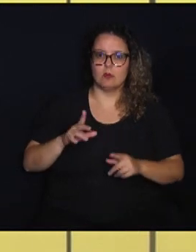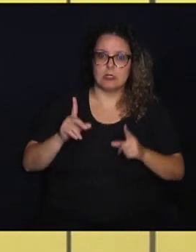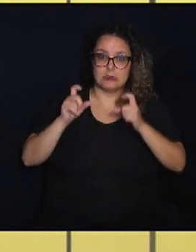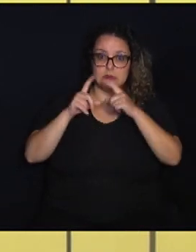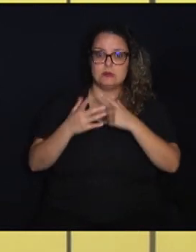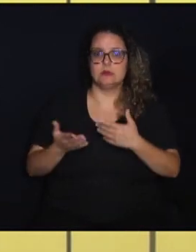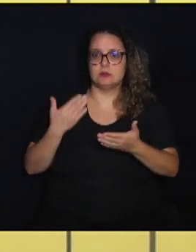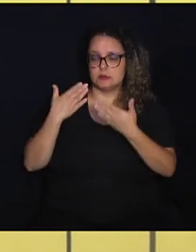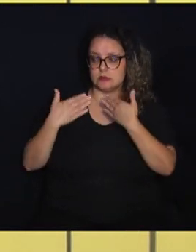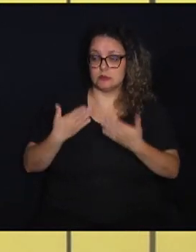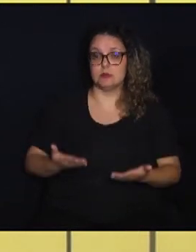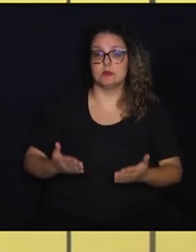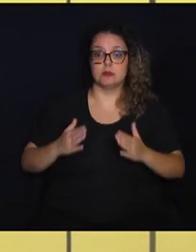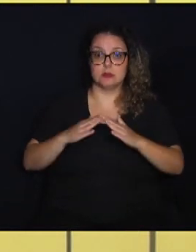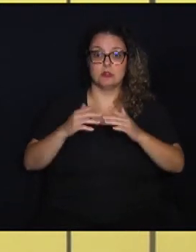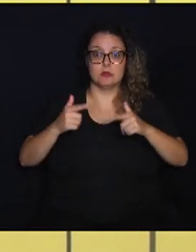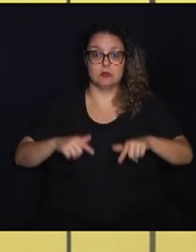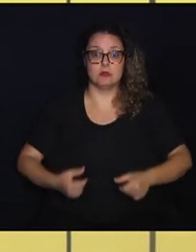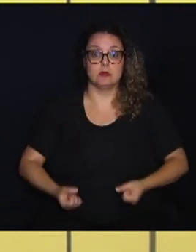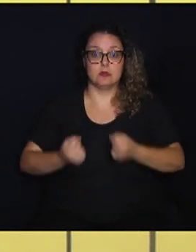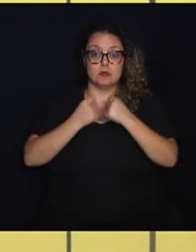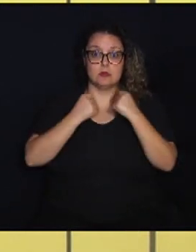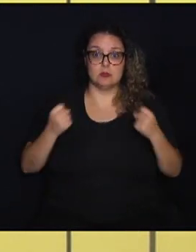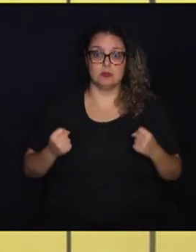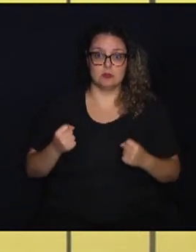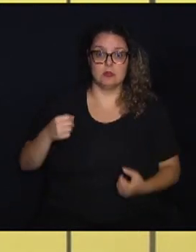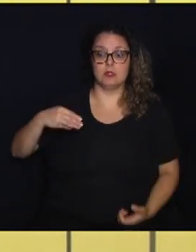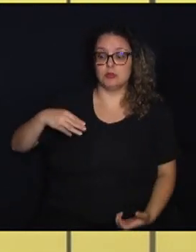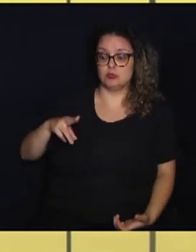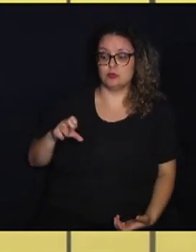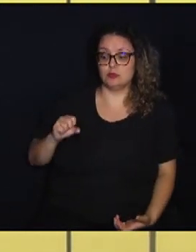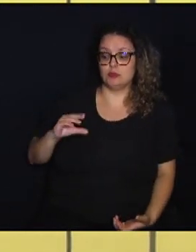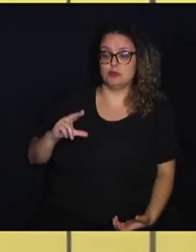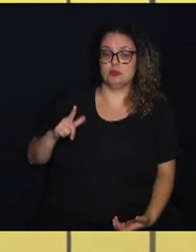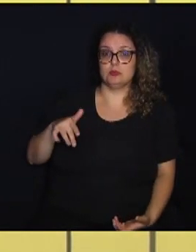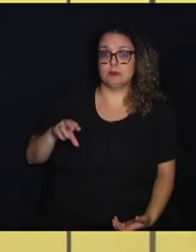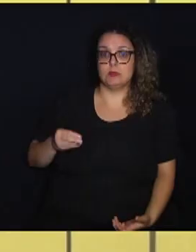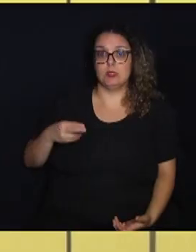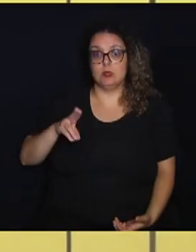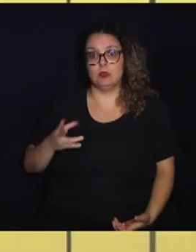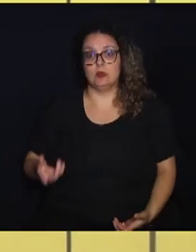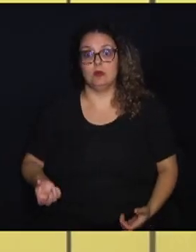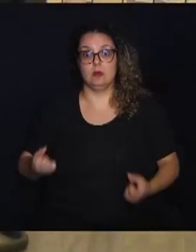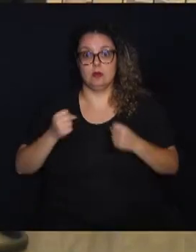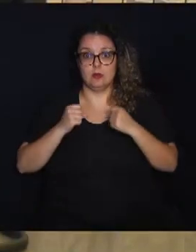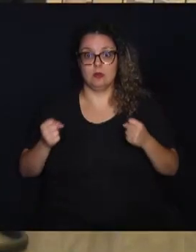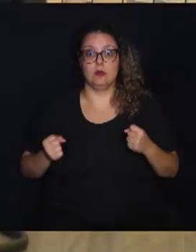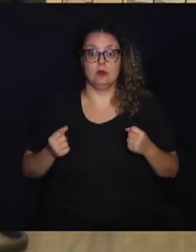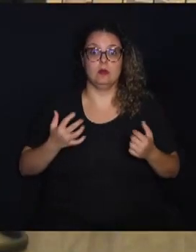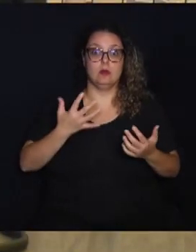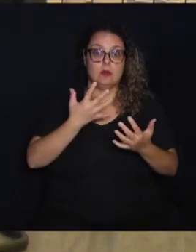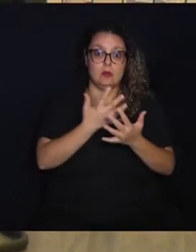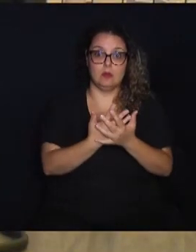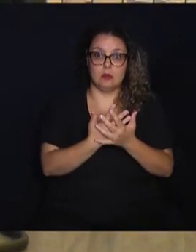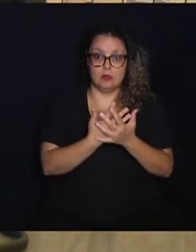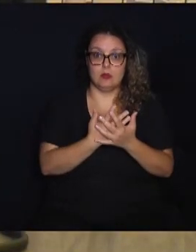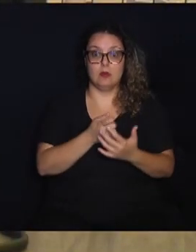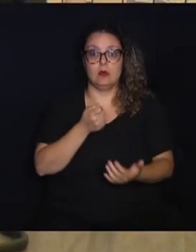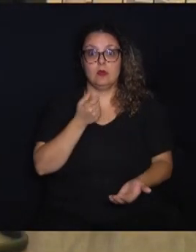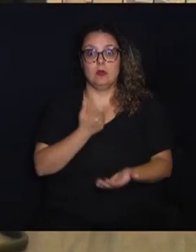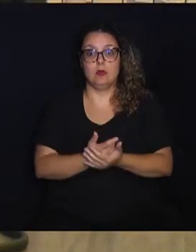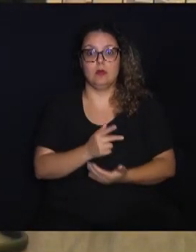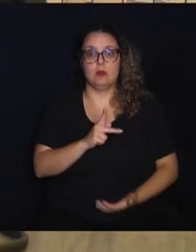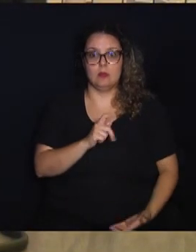até hoje na academia sobre a questão de aulas de musculação ou aulas de Bom, eu vou um pouco confessar, mais difícil. comprei um pacote,